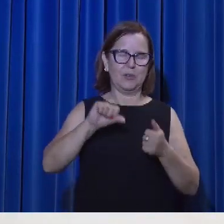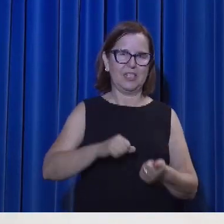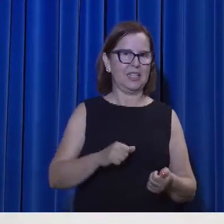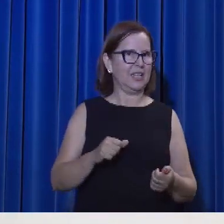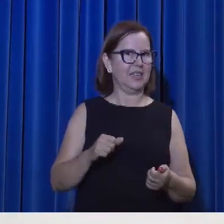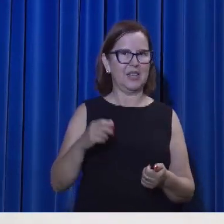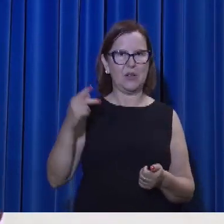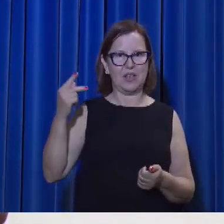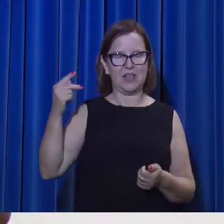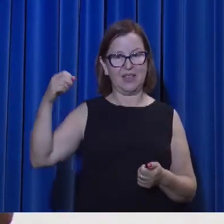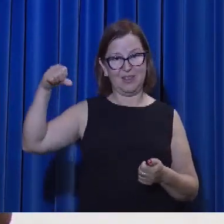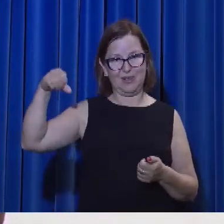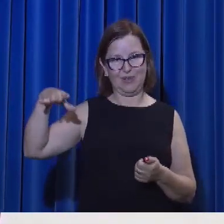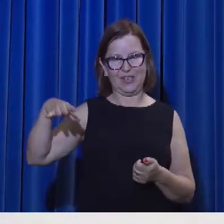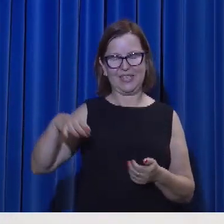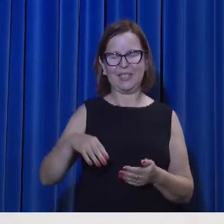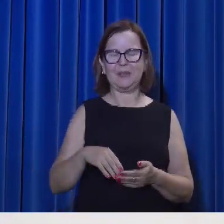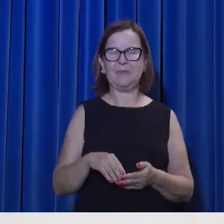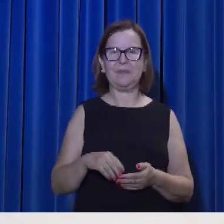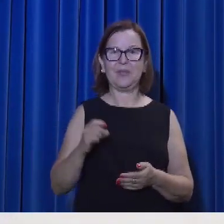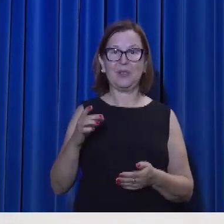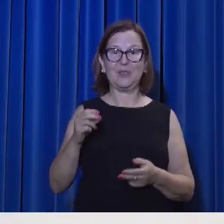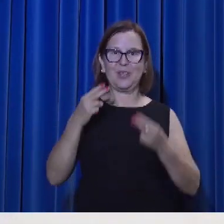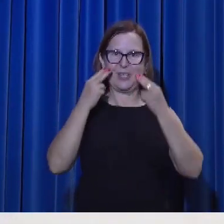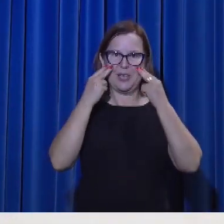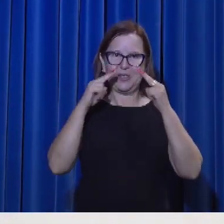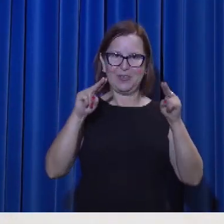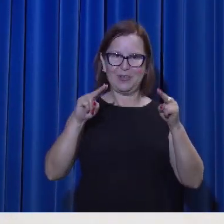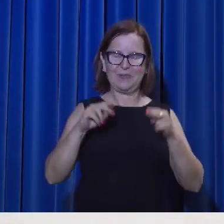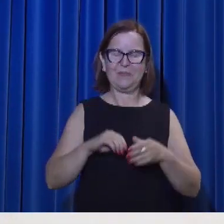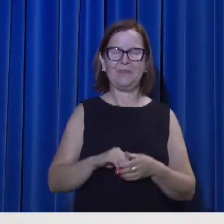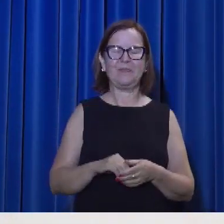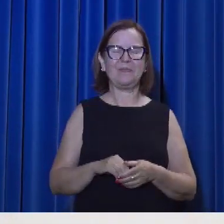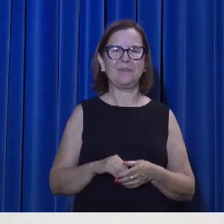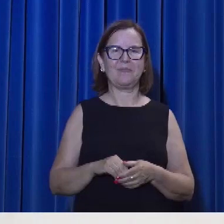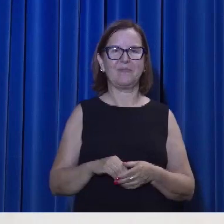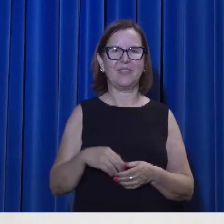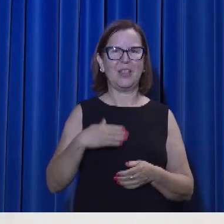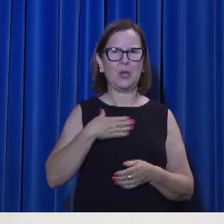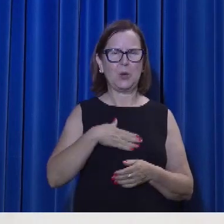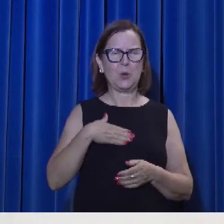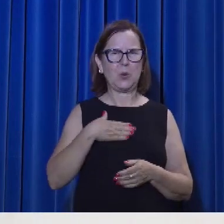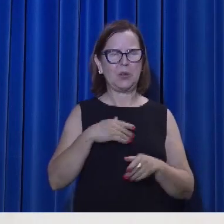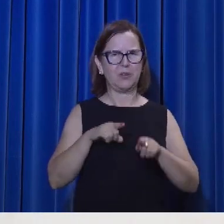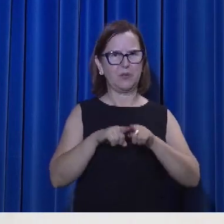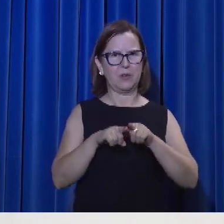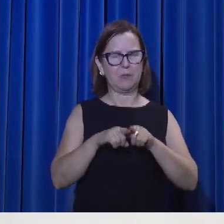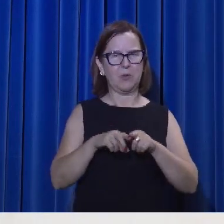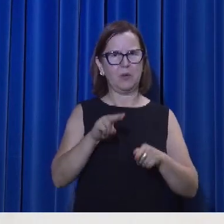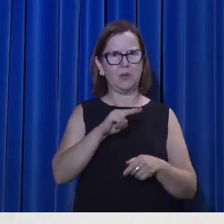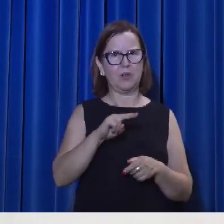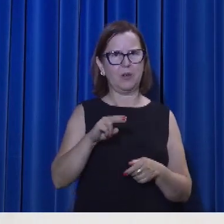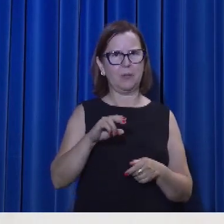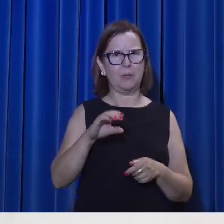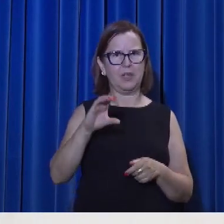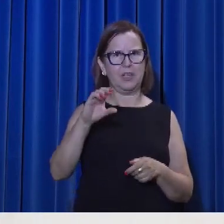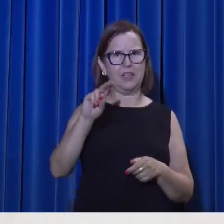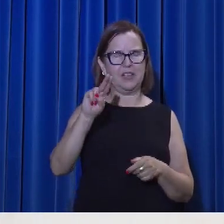luz. Eu gosto de um irmão do século XVII chamado Charles